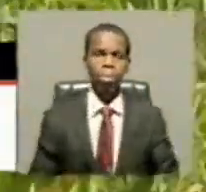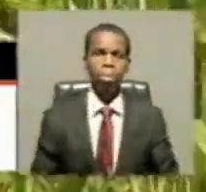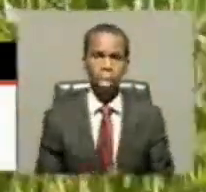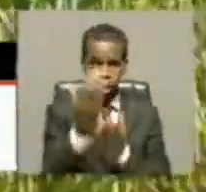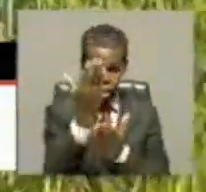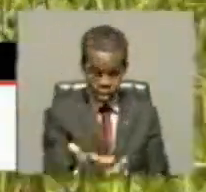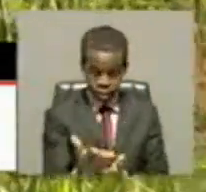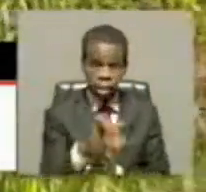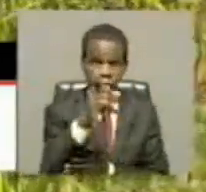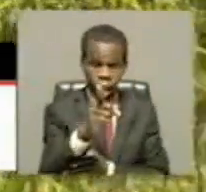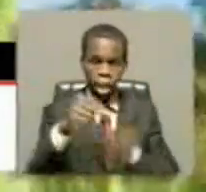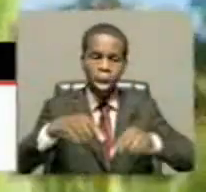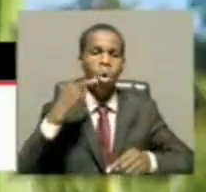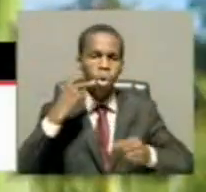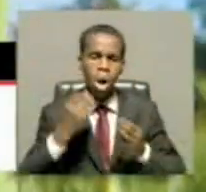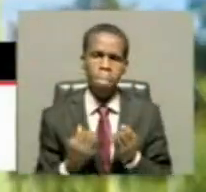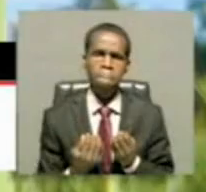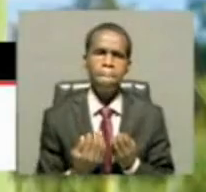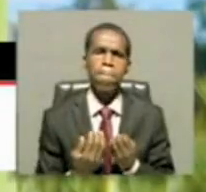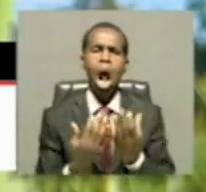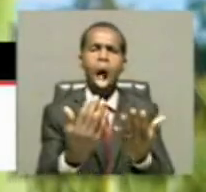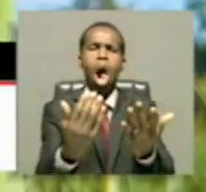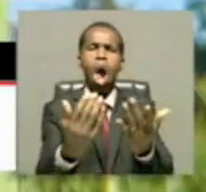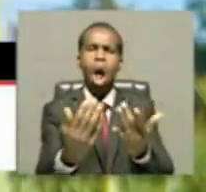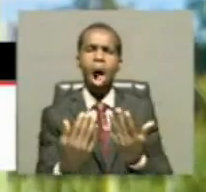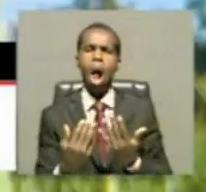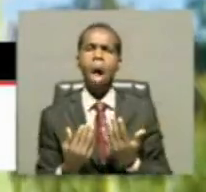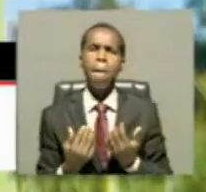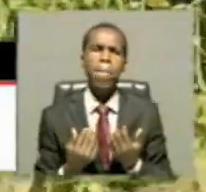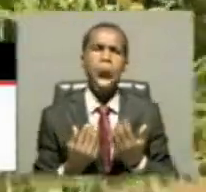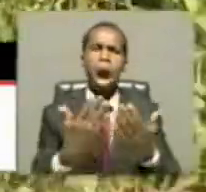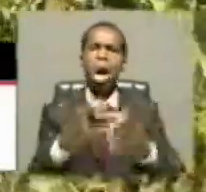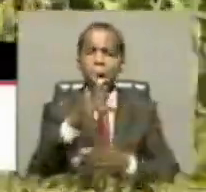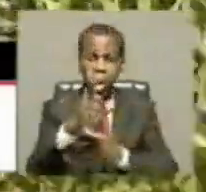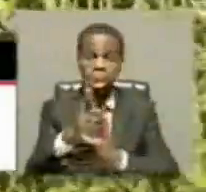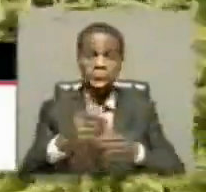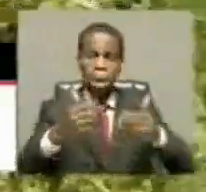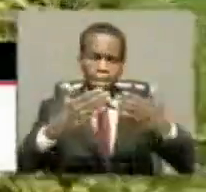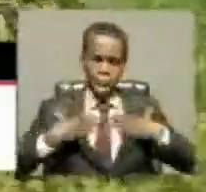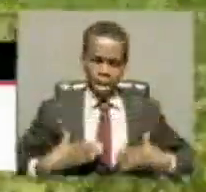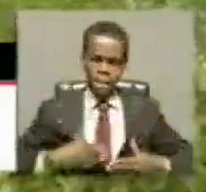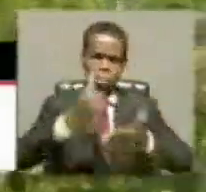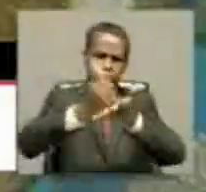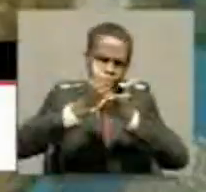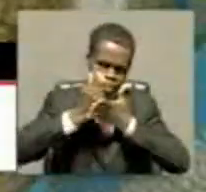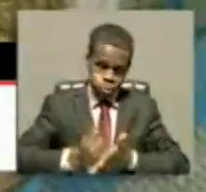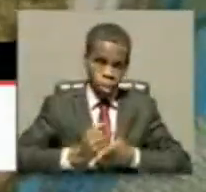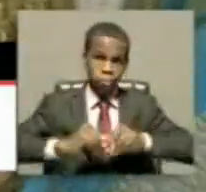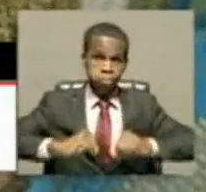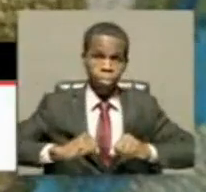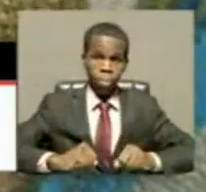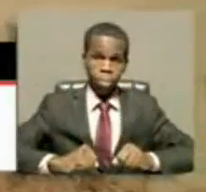Por exemplo, o maçango cultivado em Angola é conhecido por ter o mais alto teor de cálcio entre todos os grãos